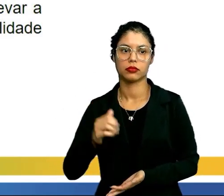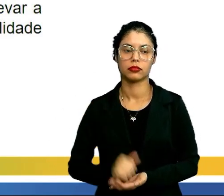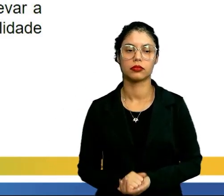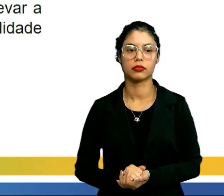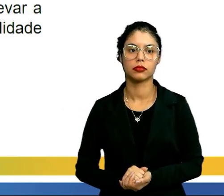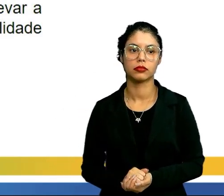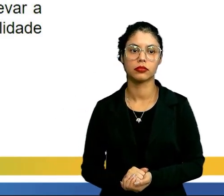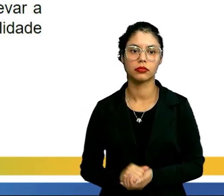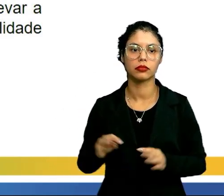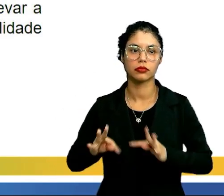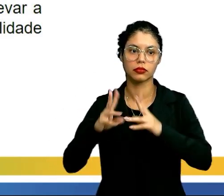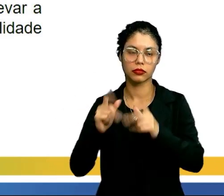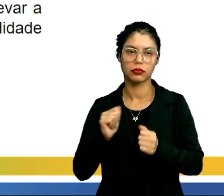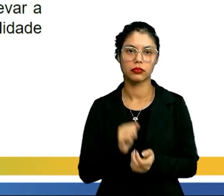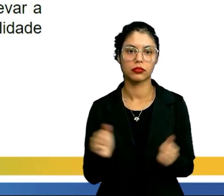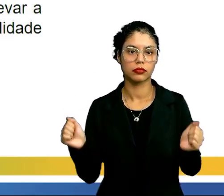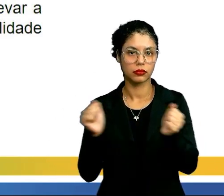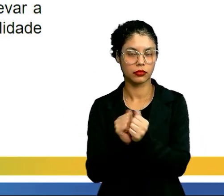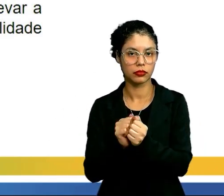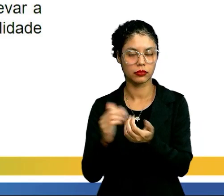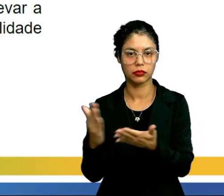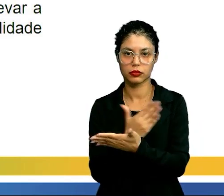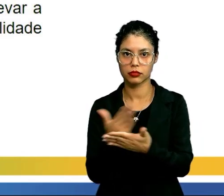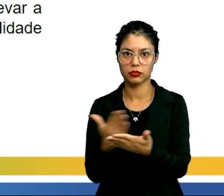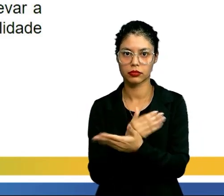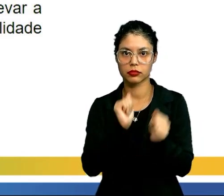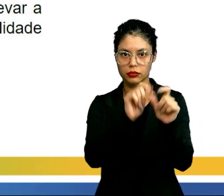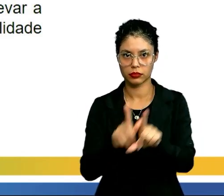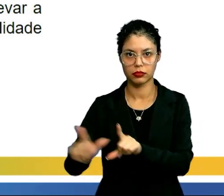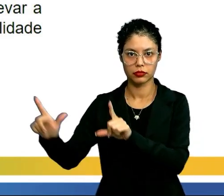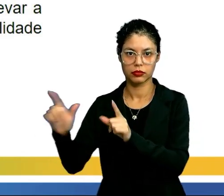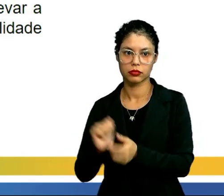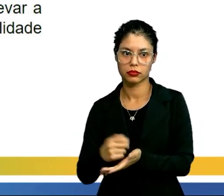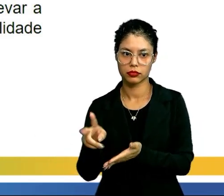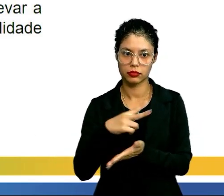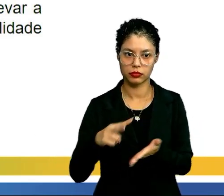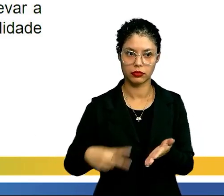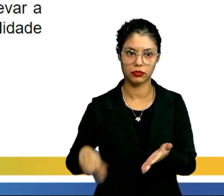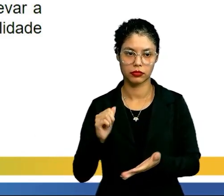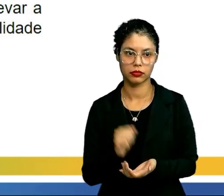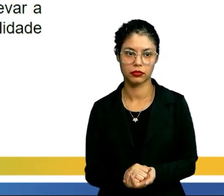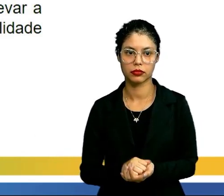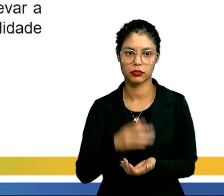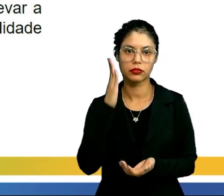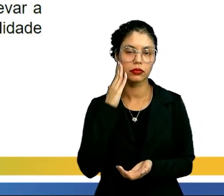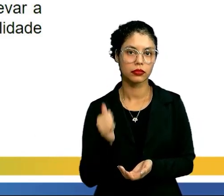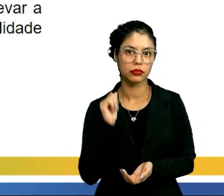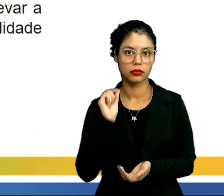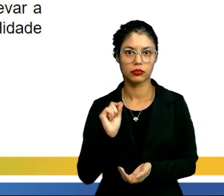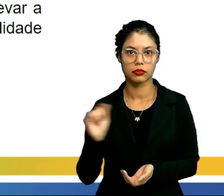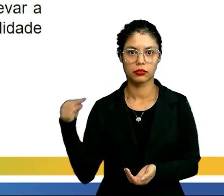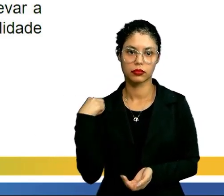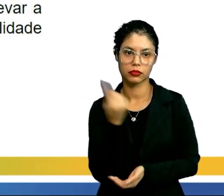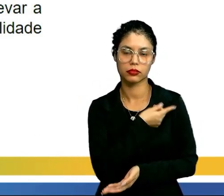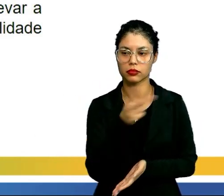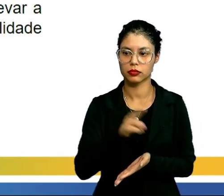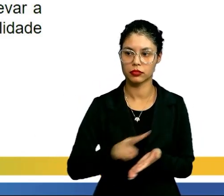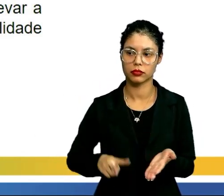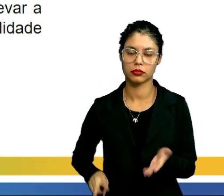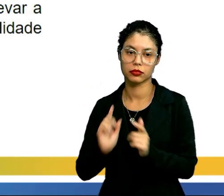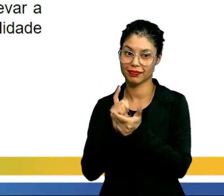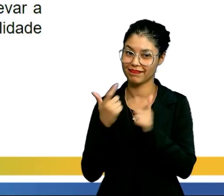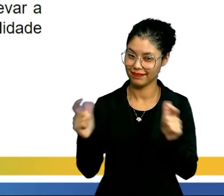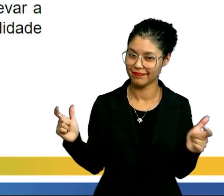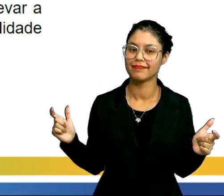64. Todos aí munidos com o seu livro na mão, acompanhando a leitura. Vocês sabem que as nossas leituras são um